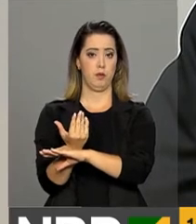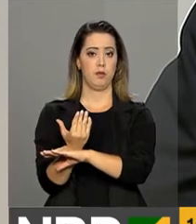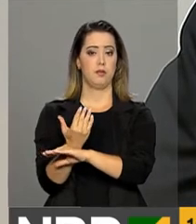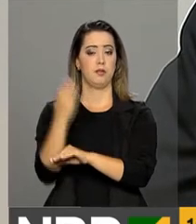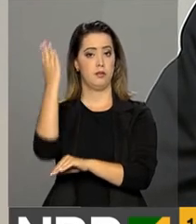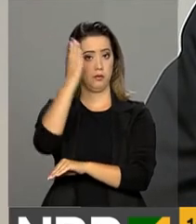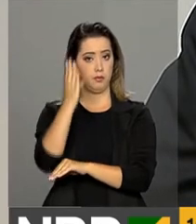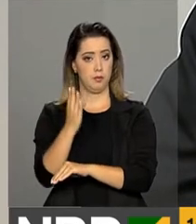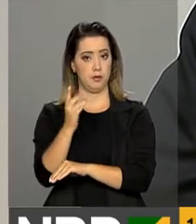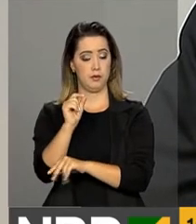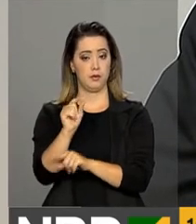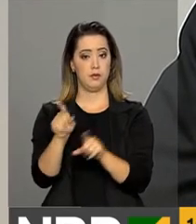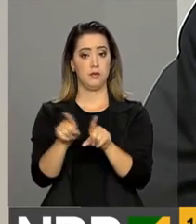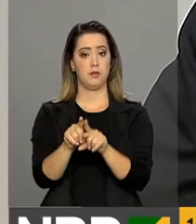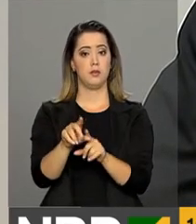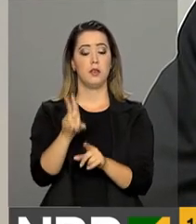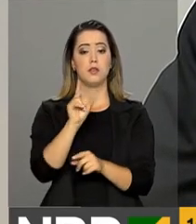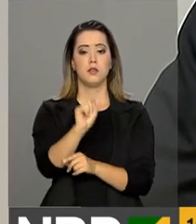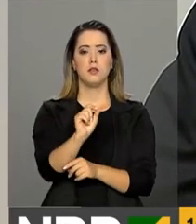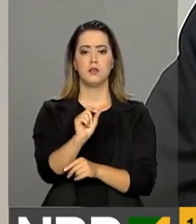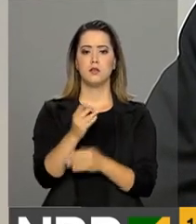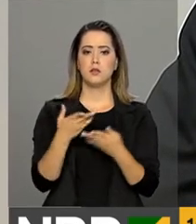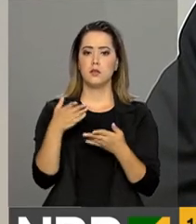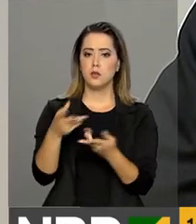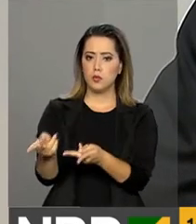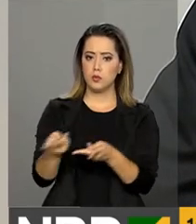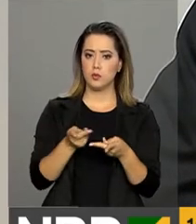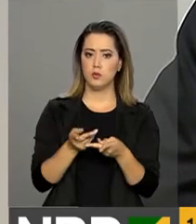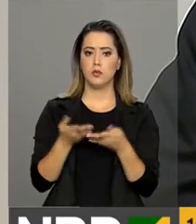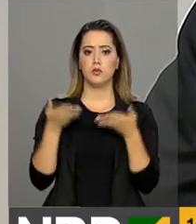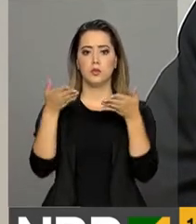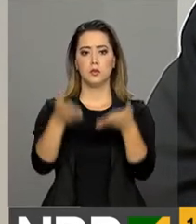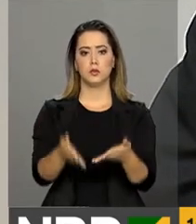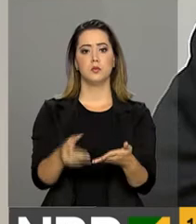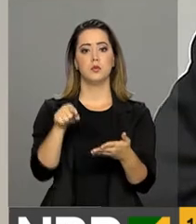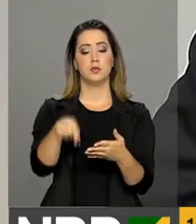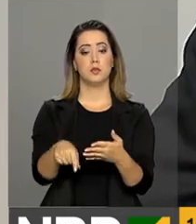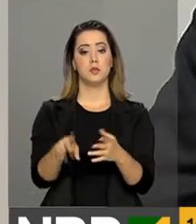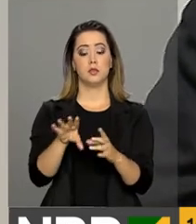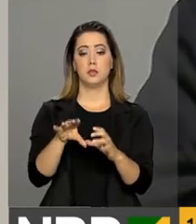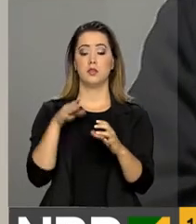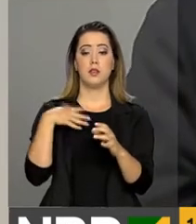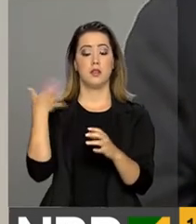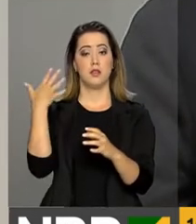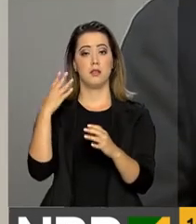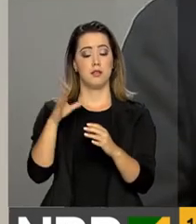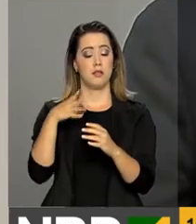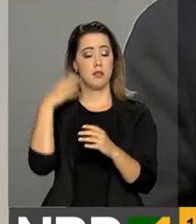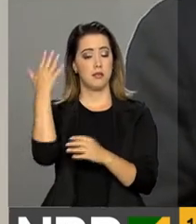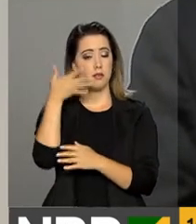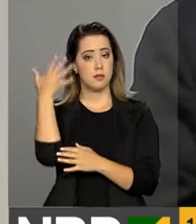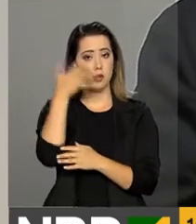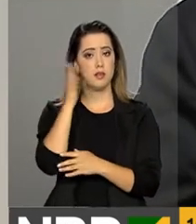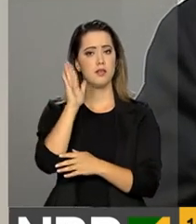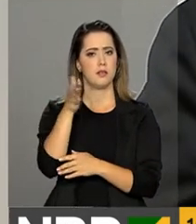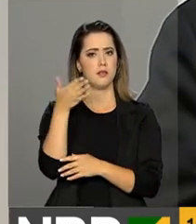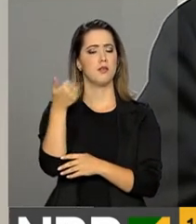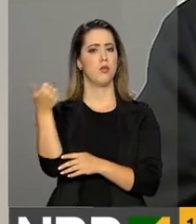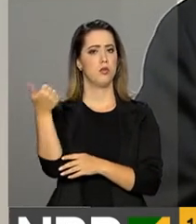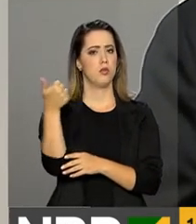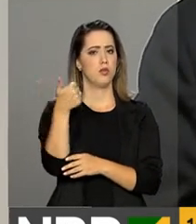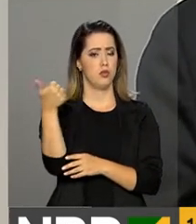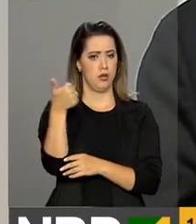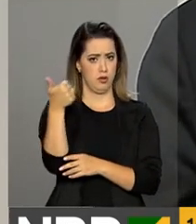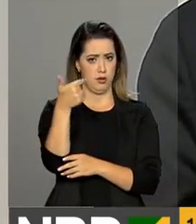e o convite para participar desta conferência que como foi dito já está na sua